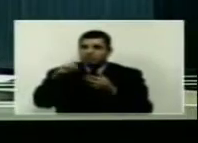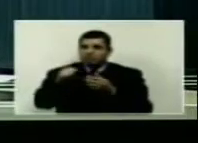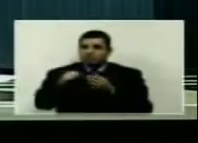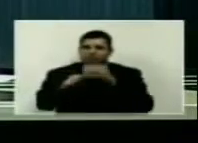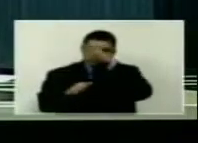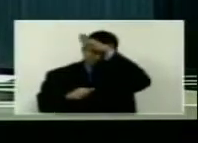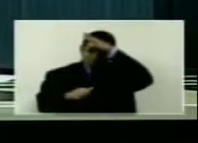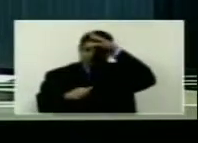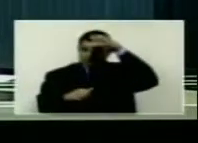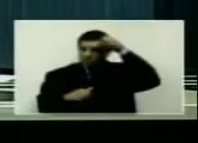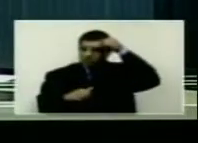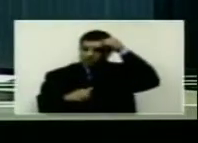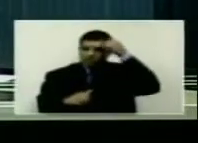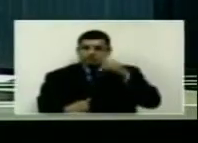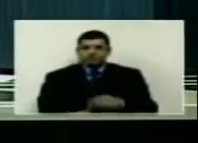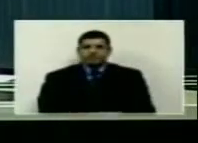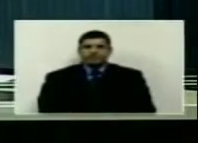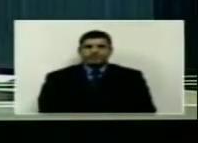industrial de Manaus.